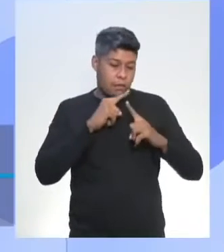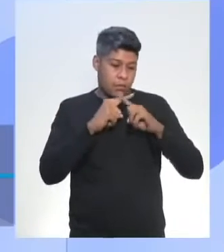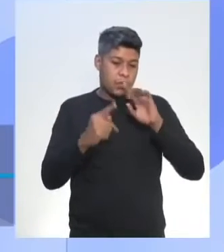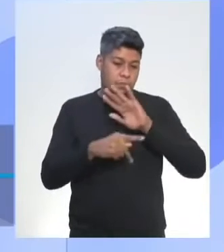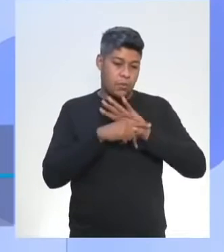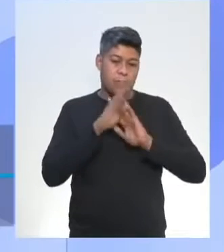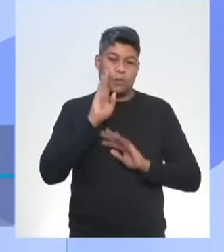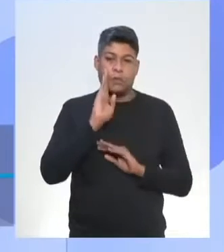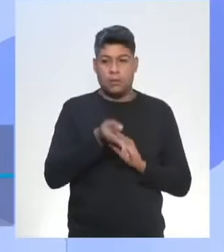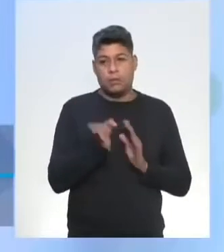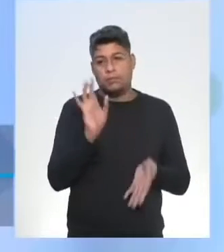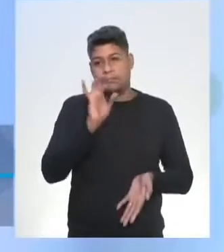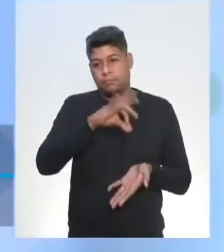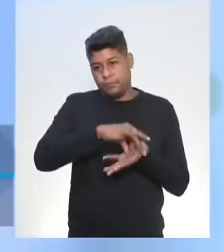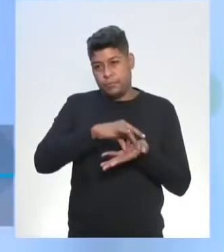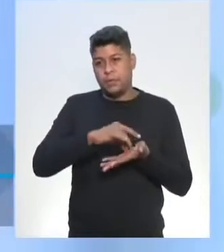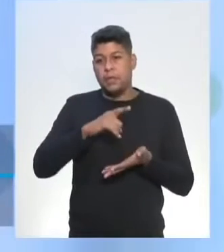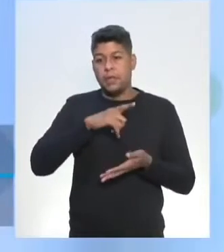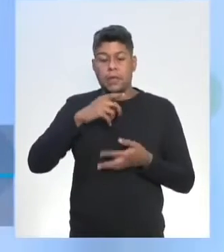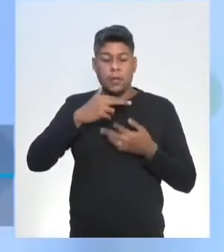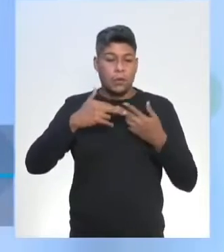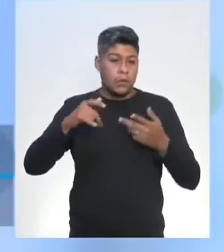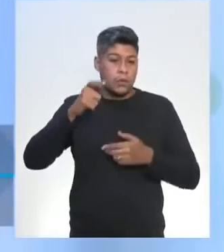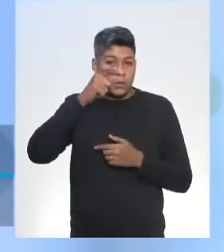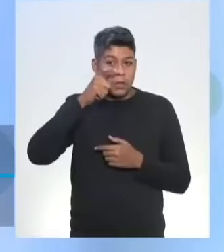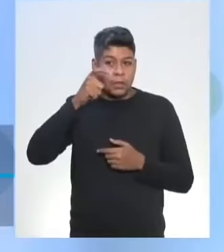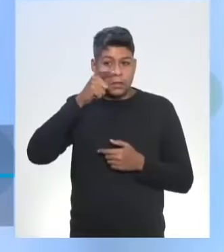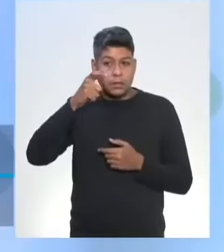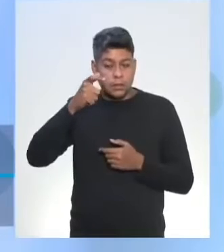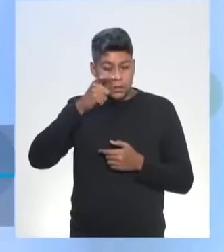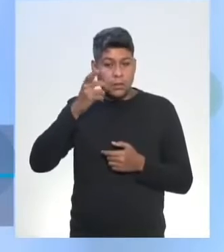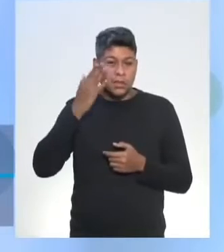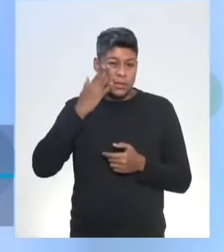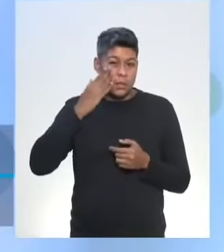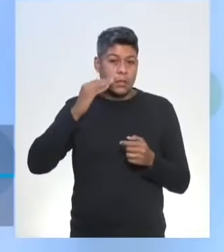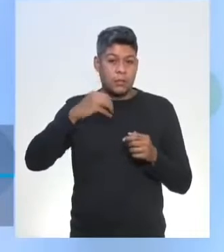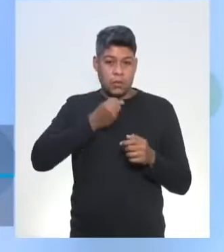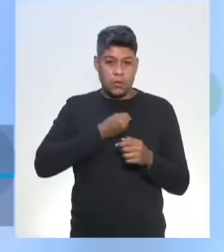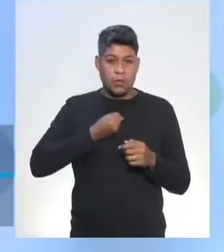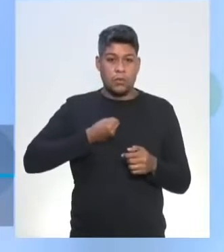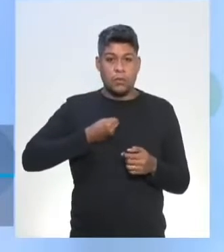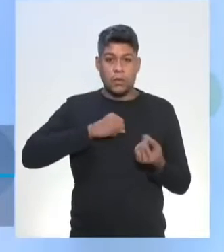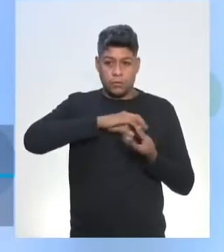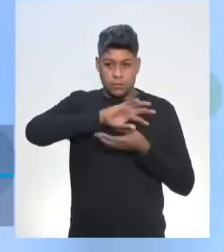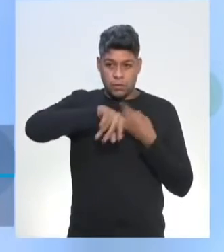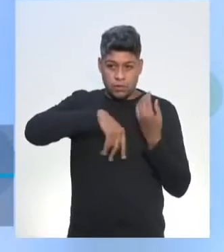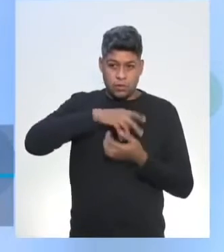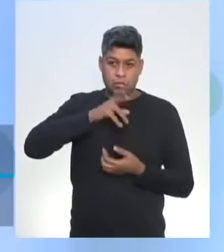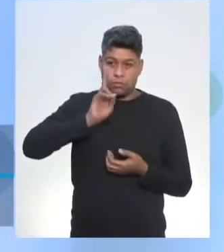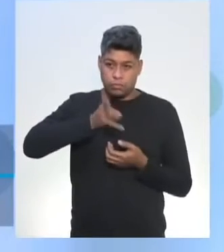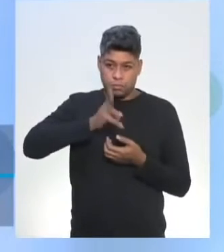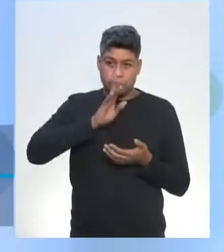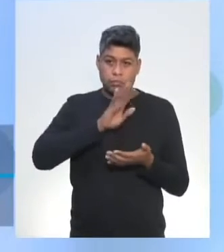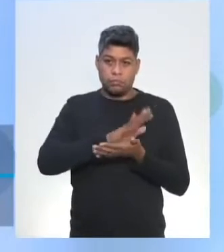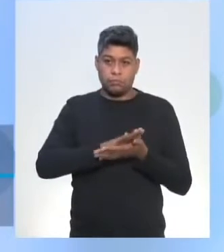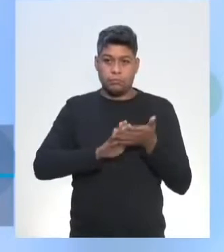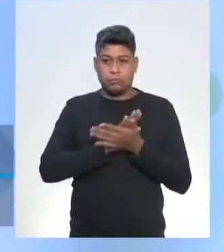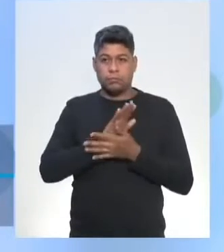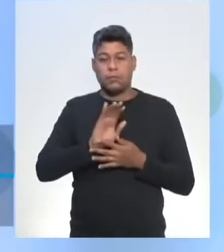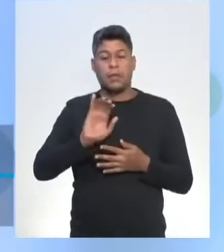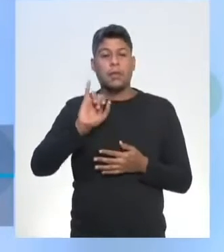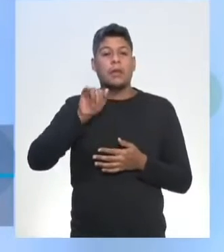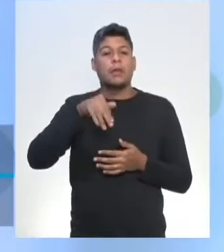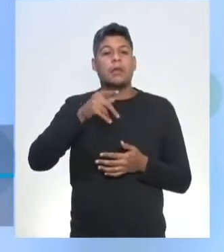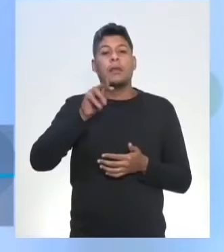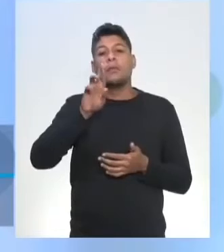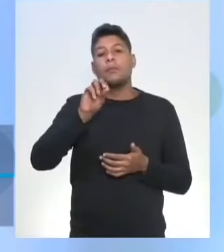ali direta na verdade se toma coisa interessante né o número misto ele não é muito convencional né a fração imprópria tá